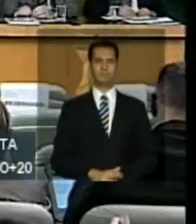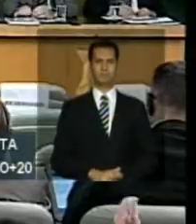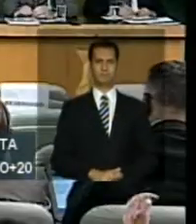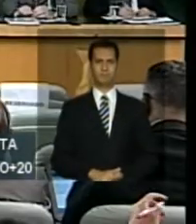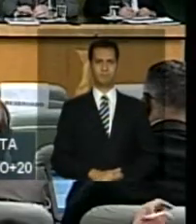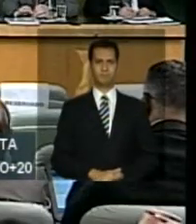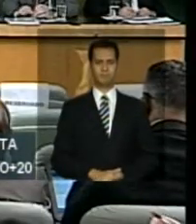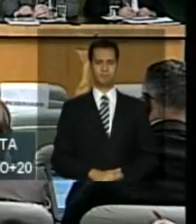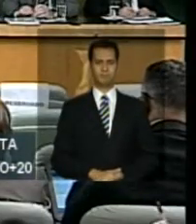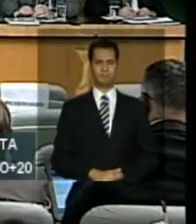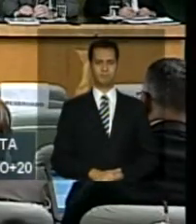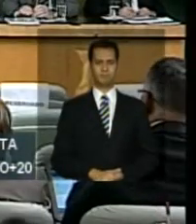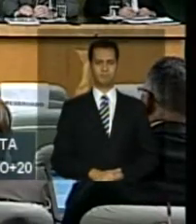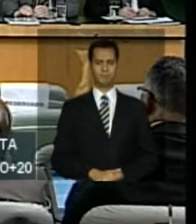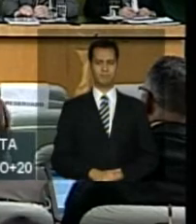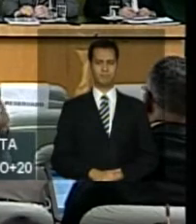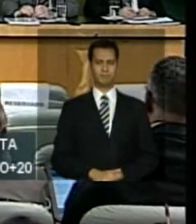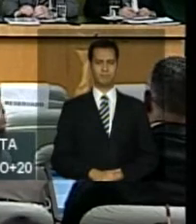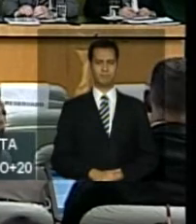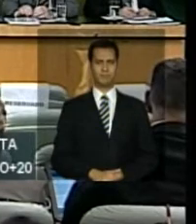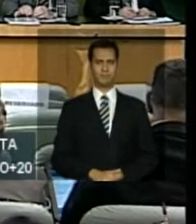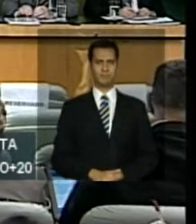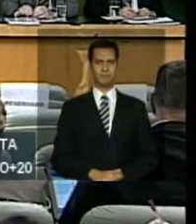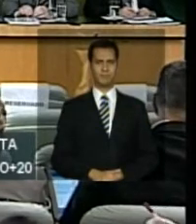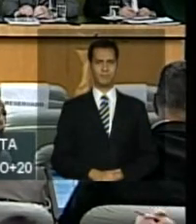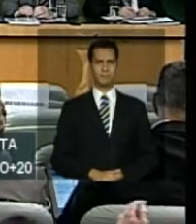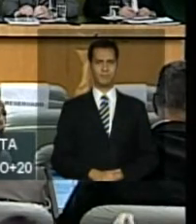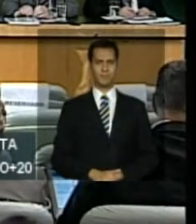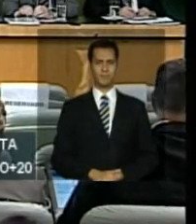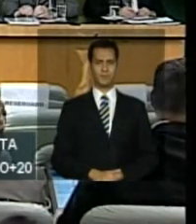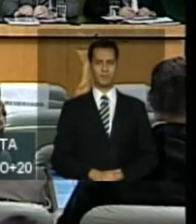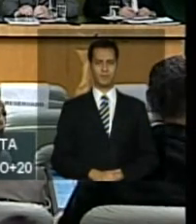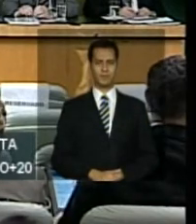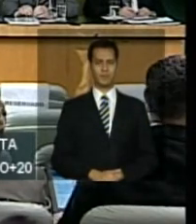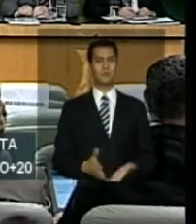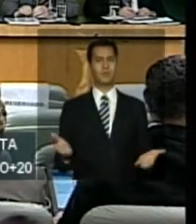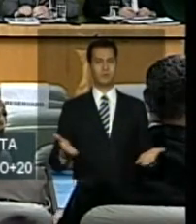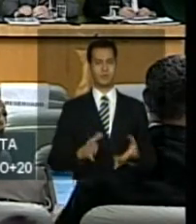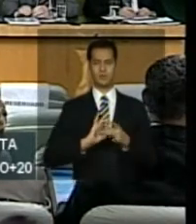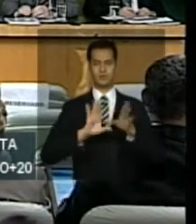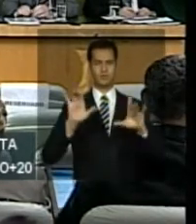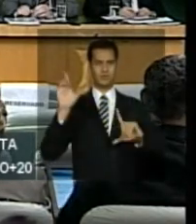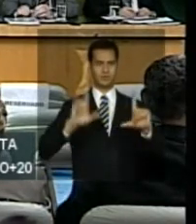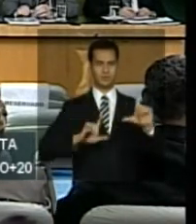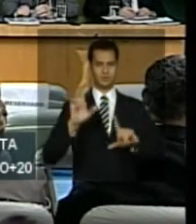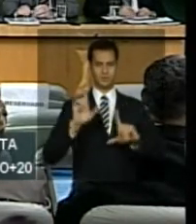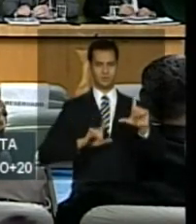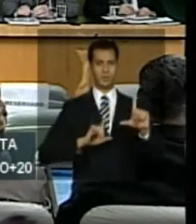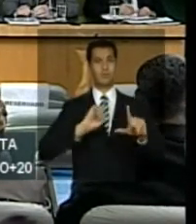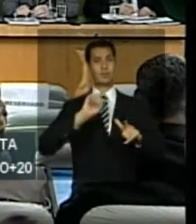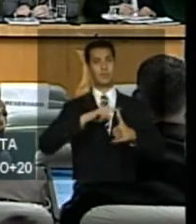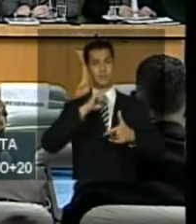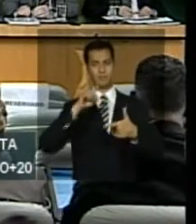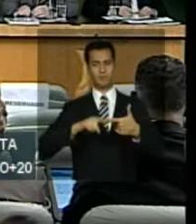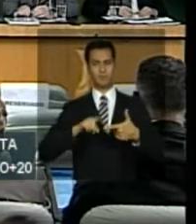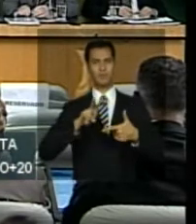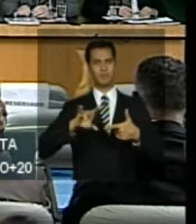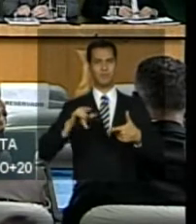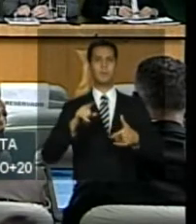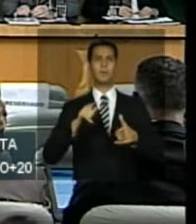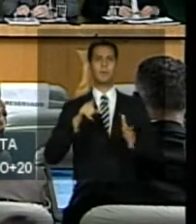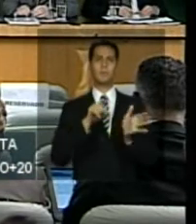necessário a sessão será aberta agora para filmagem das TVs com link ao vivo logo após abriremos para